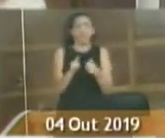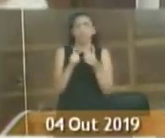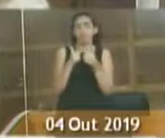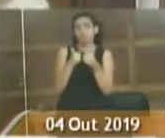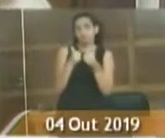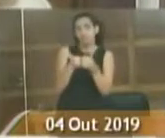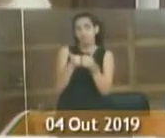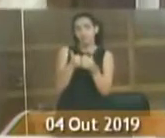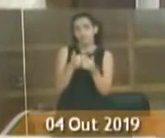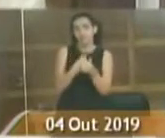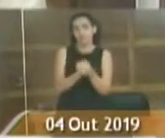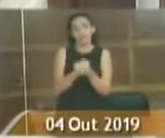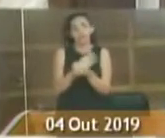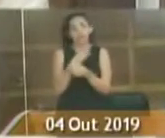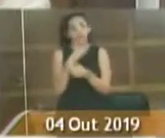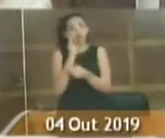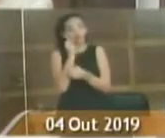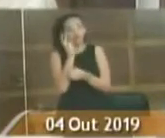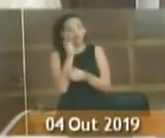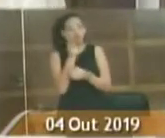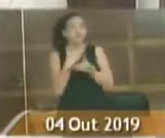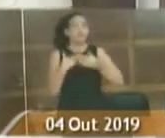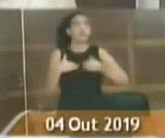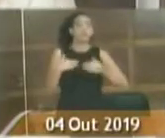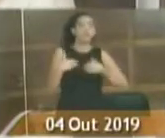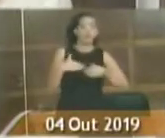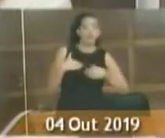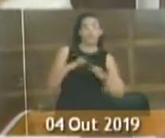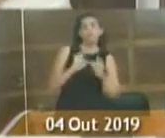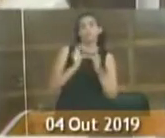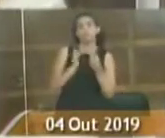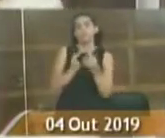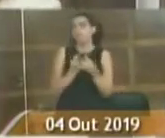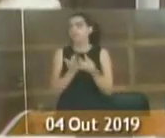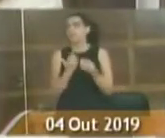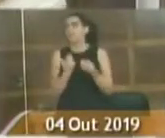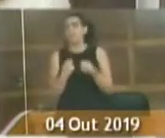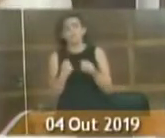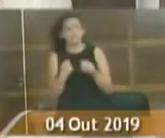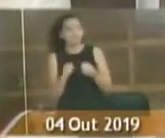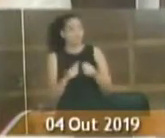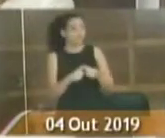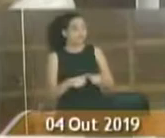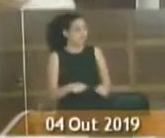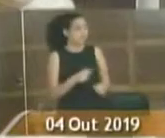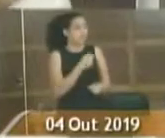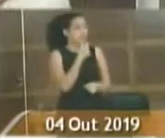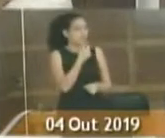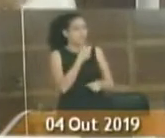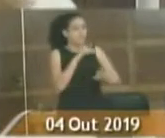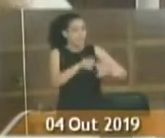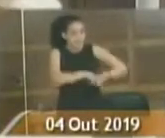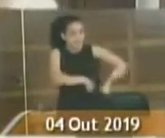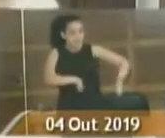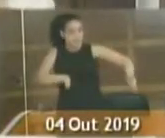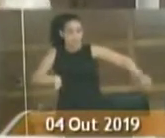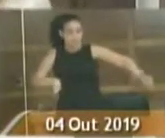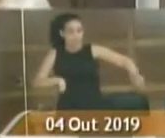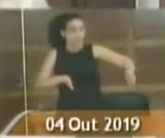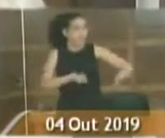aquele animalzinho e também uma tranquilidade para aquela família, que não precisa ficar tanto tempo separado daquele